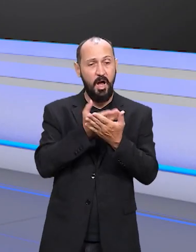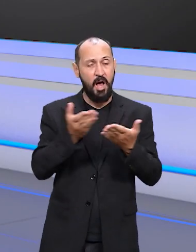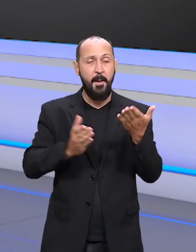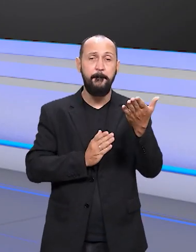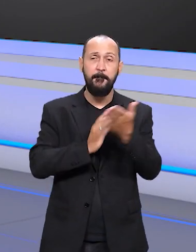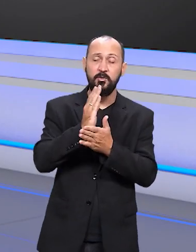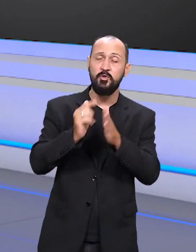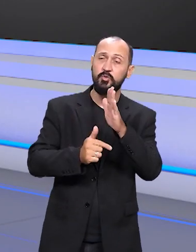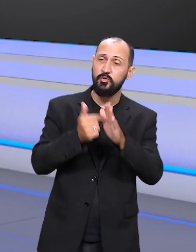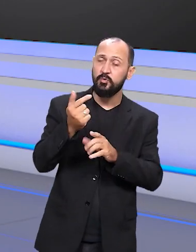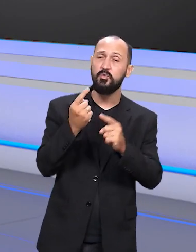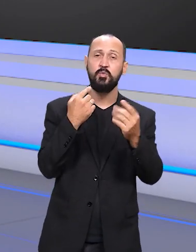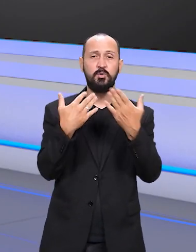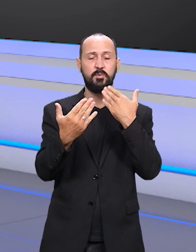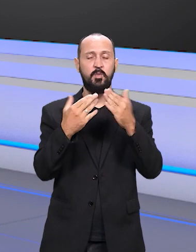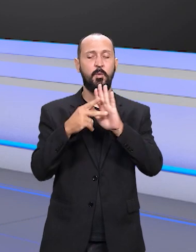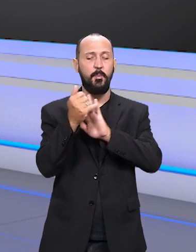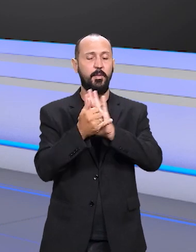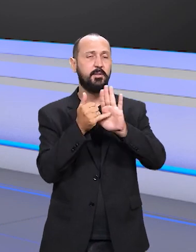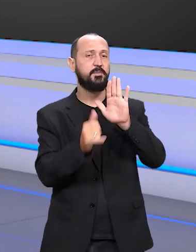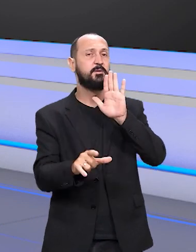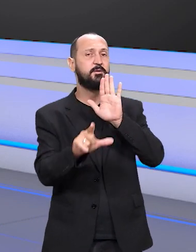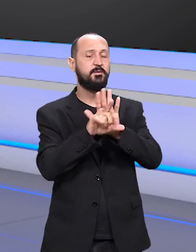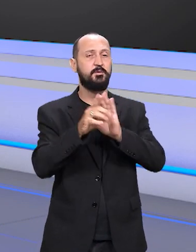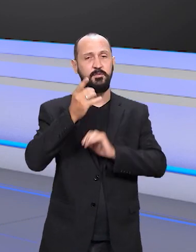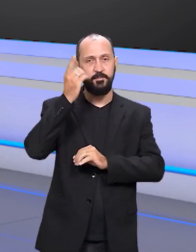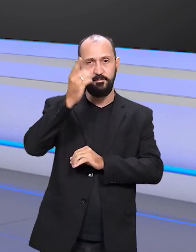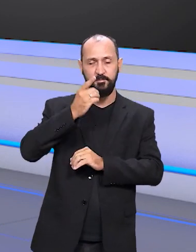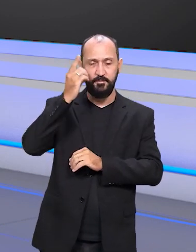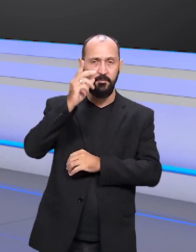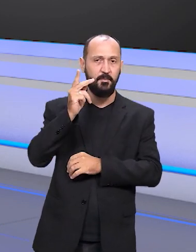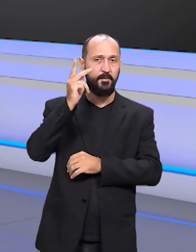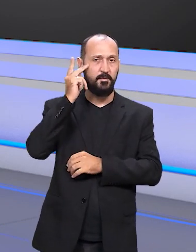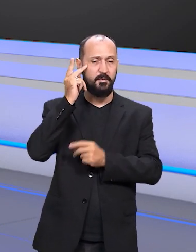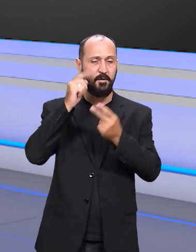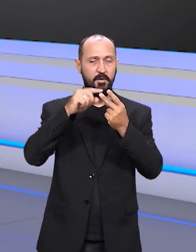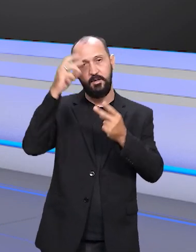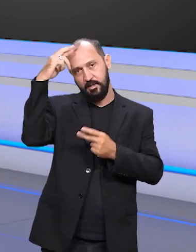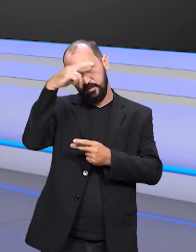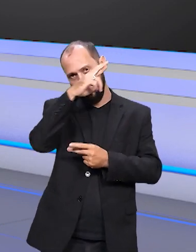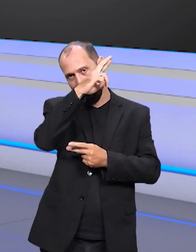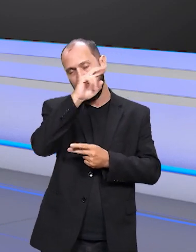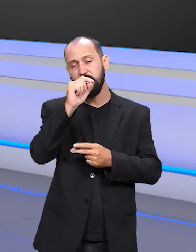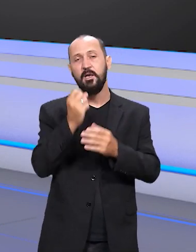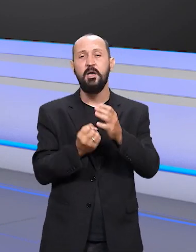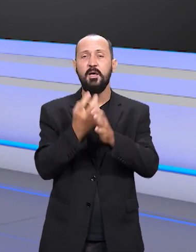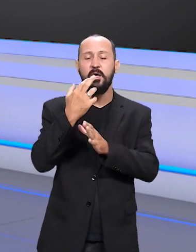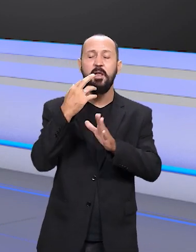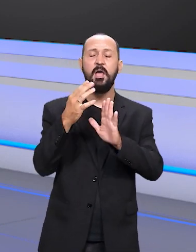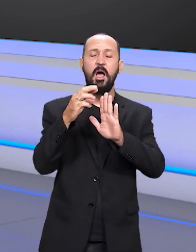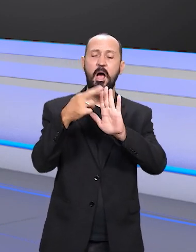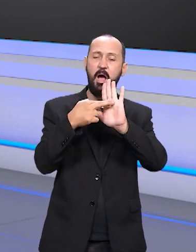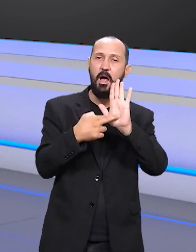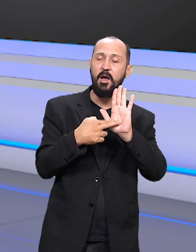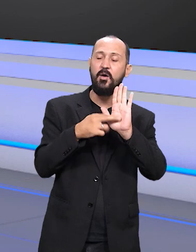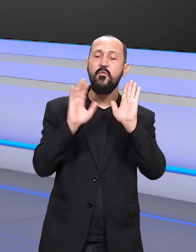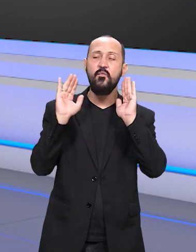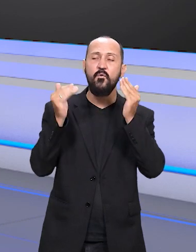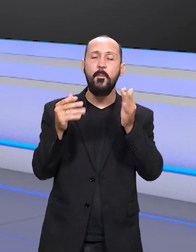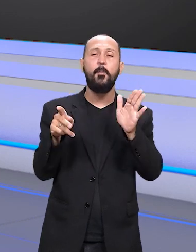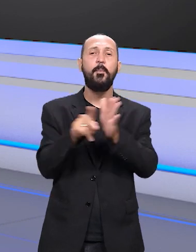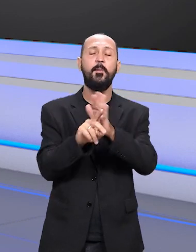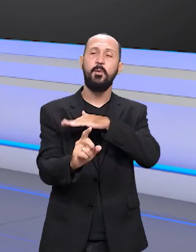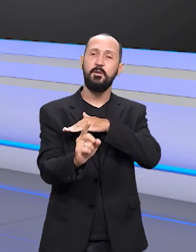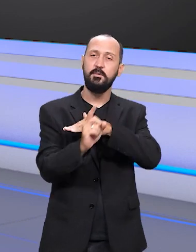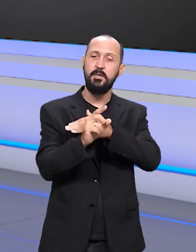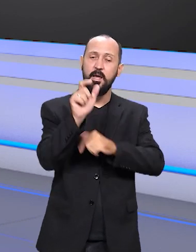Os parlamentares aprovaram em segunda discussão o projeto de lei dos deputados Pedro Kemp e Rinaldo Modesto, que cria